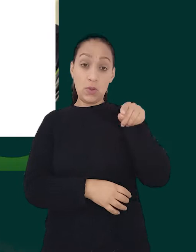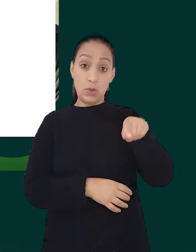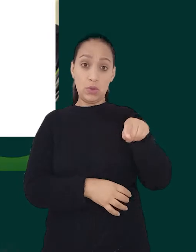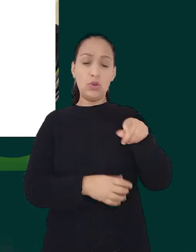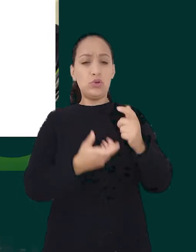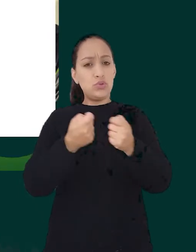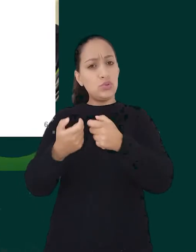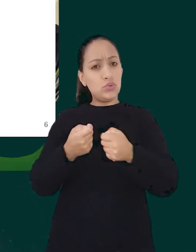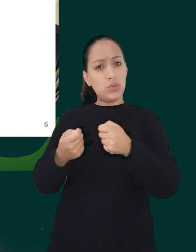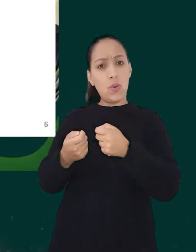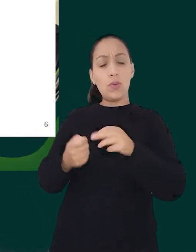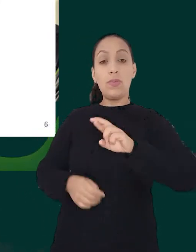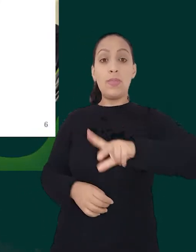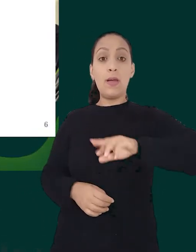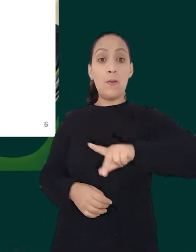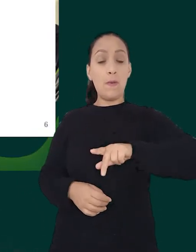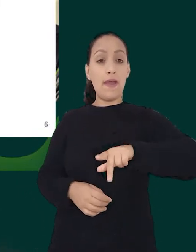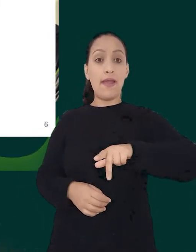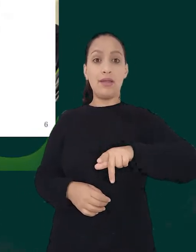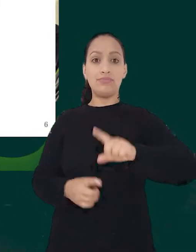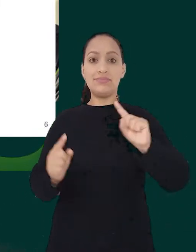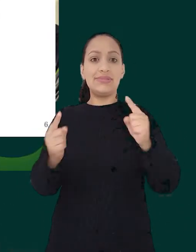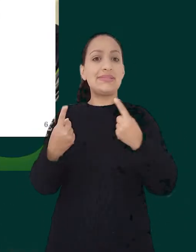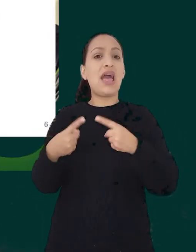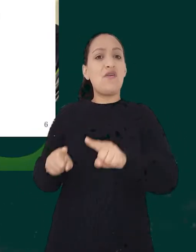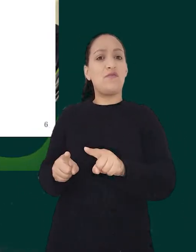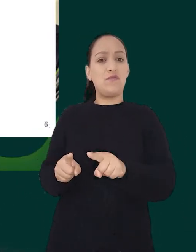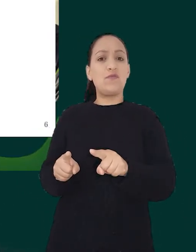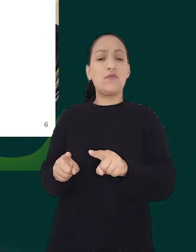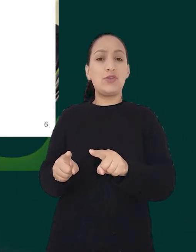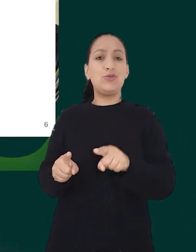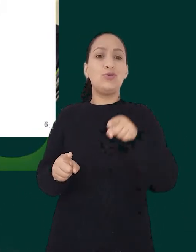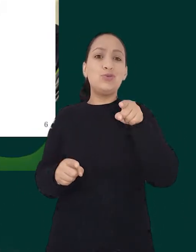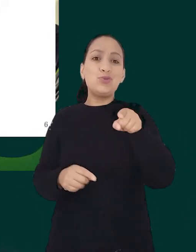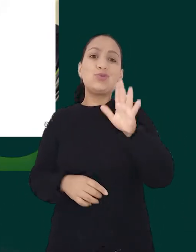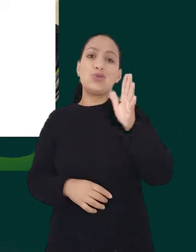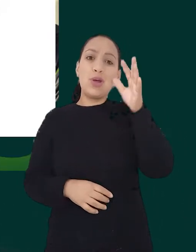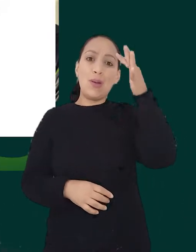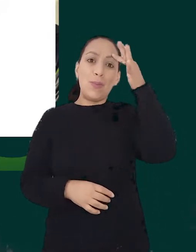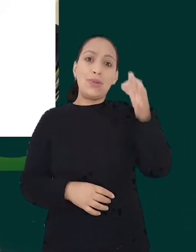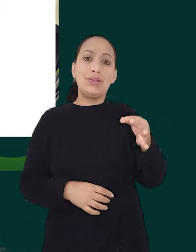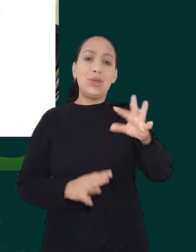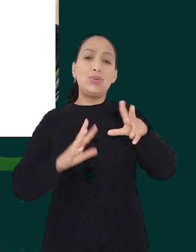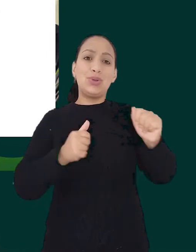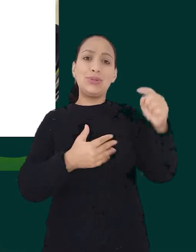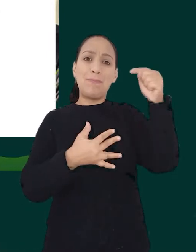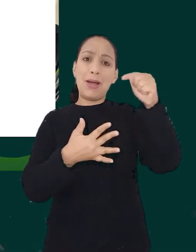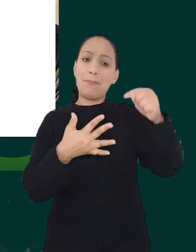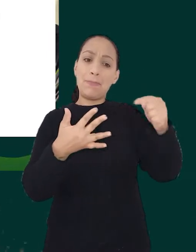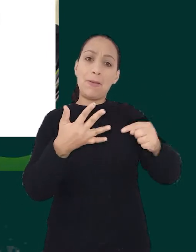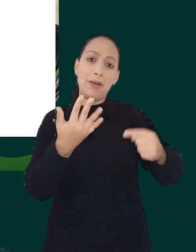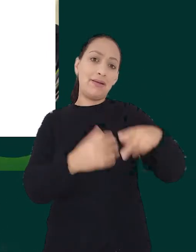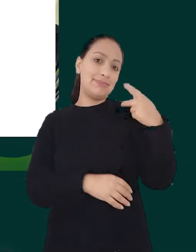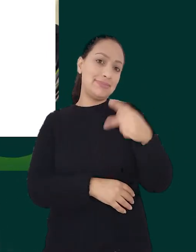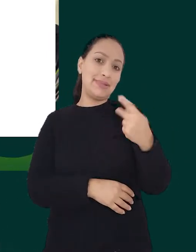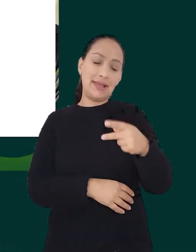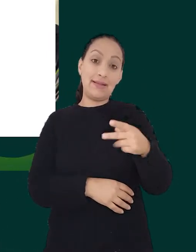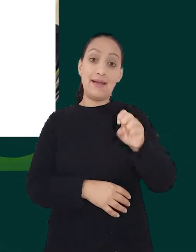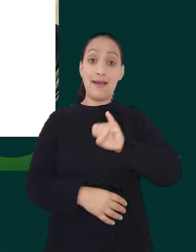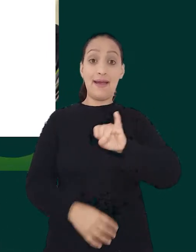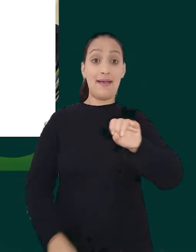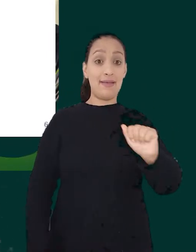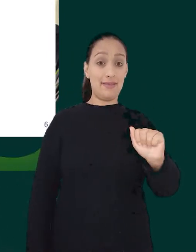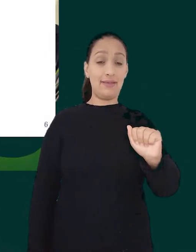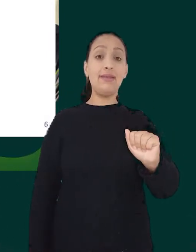O jogo ele não é mais um desafio. Tu compreendeu todos os aspectos dele, a